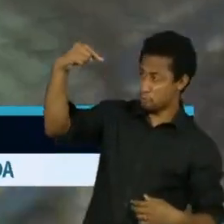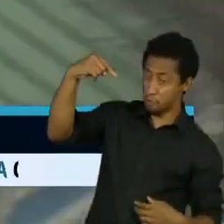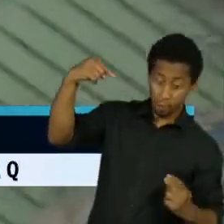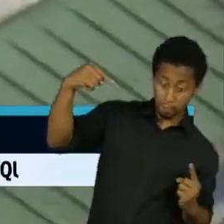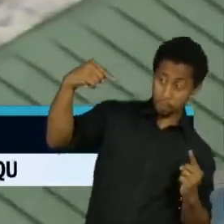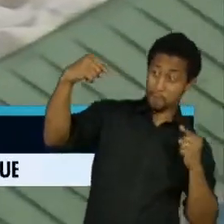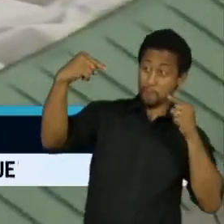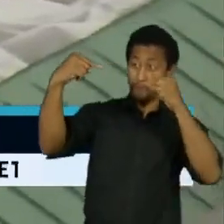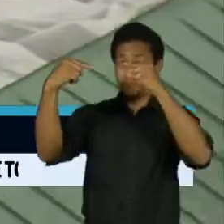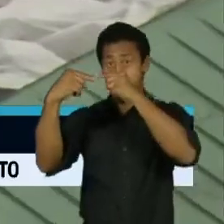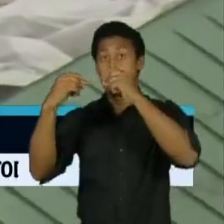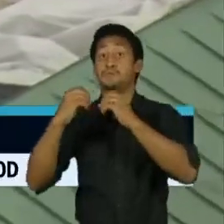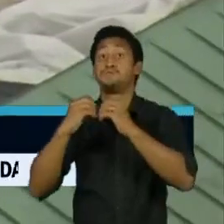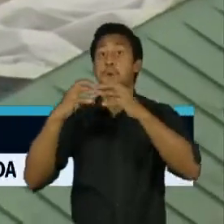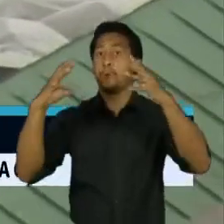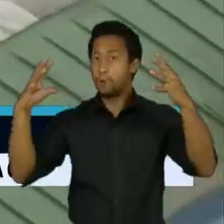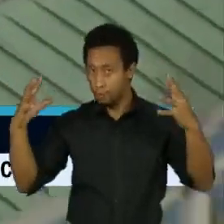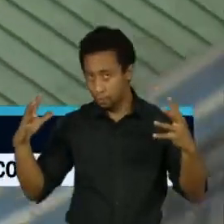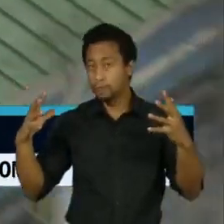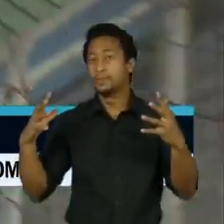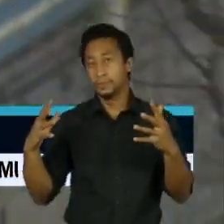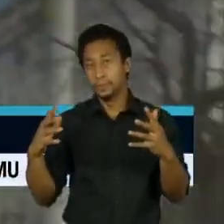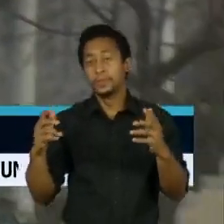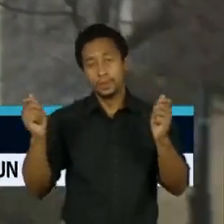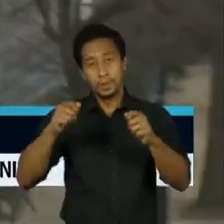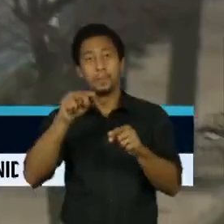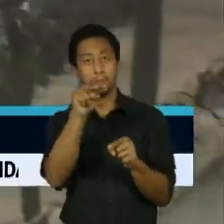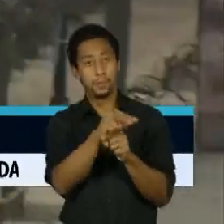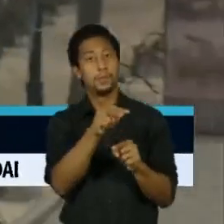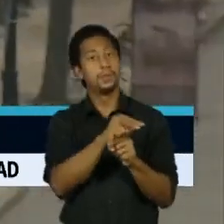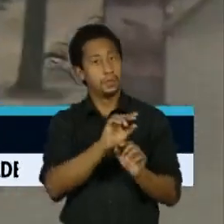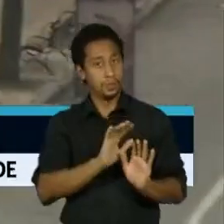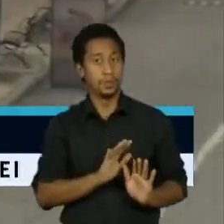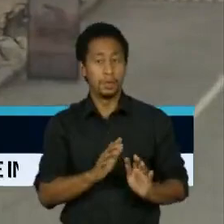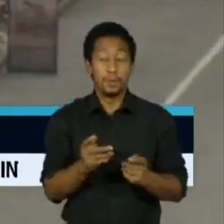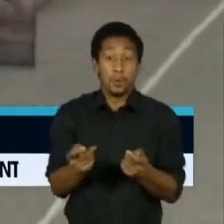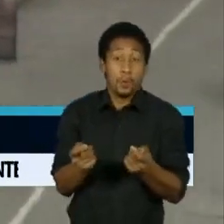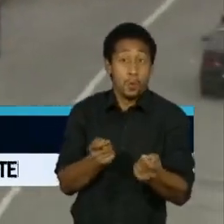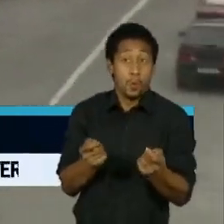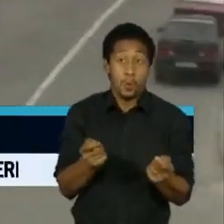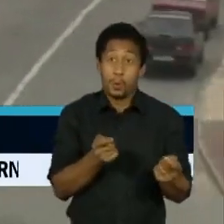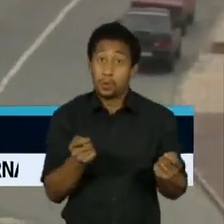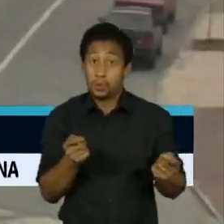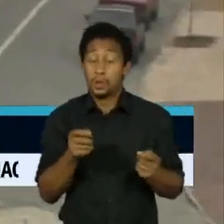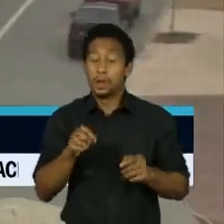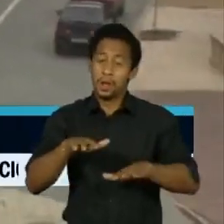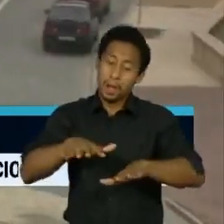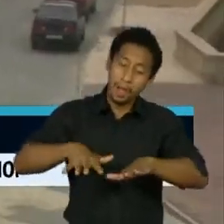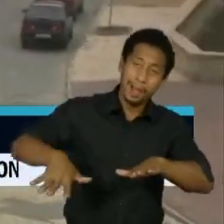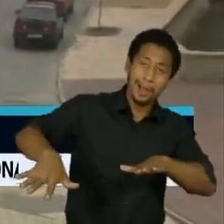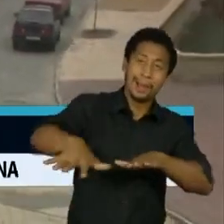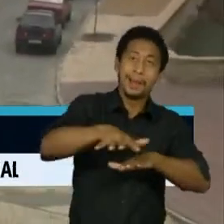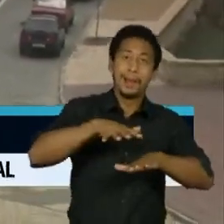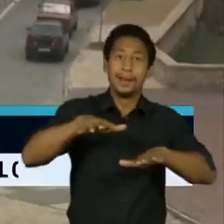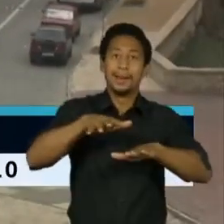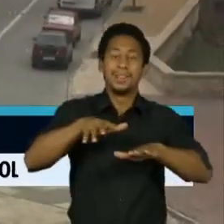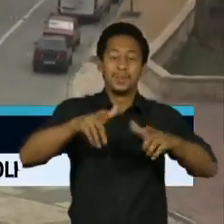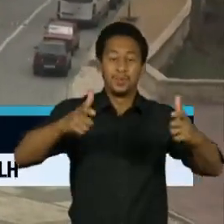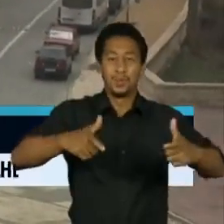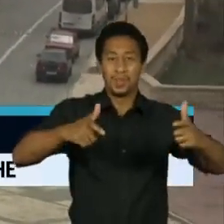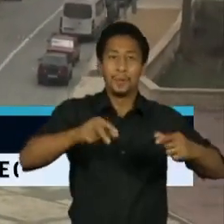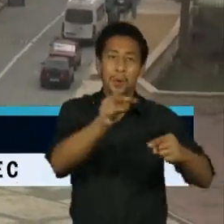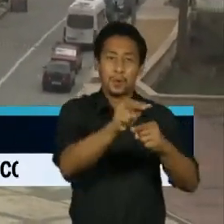são mais vitais ali, Sejam centros de comando e controle, ou regiões onde são depósitos de